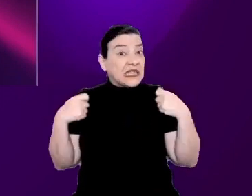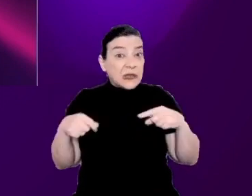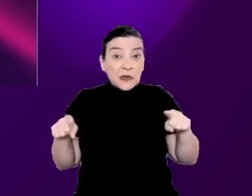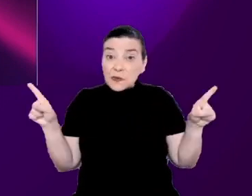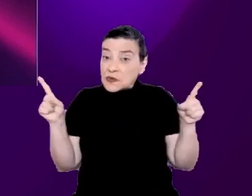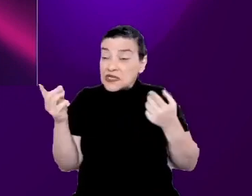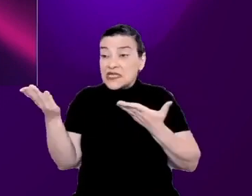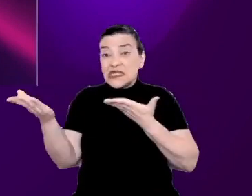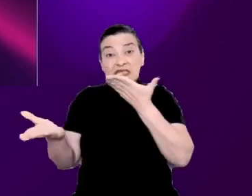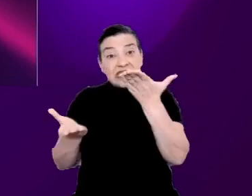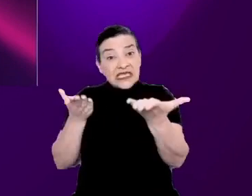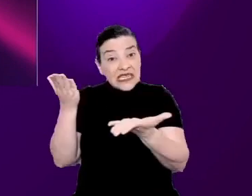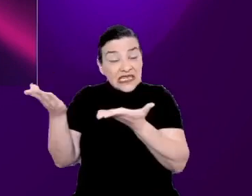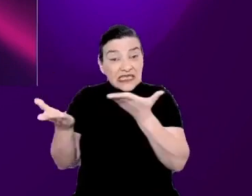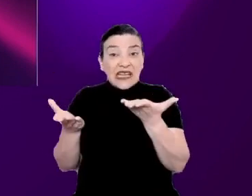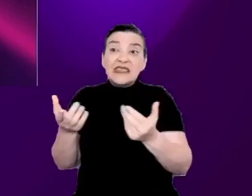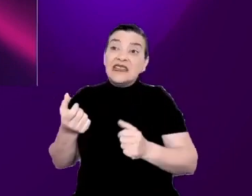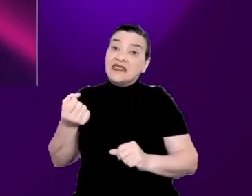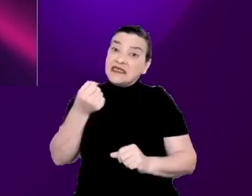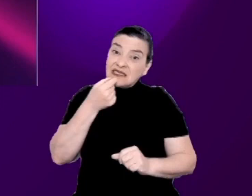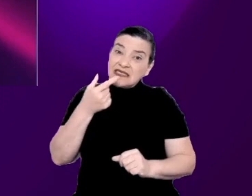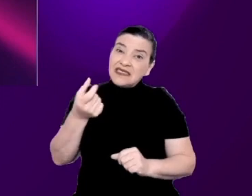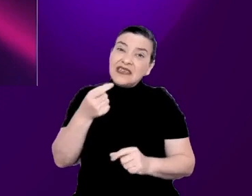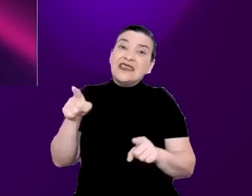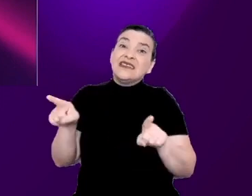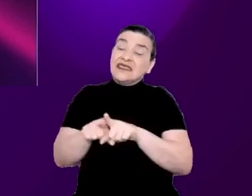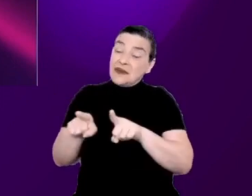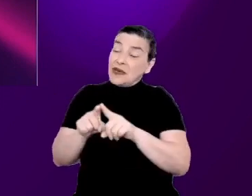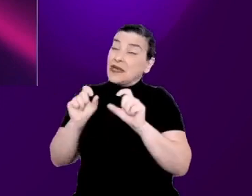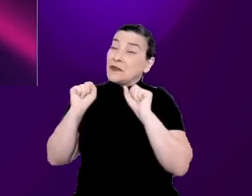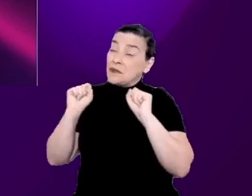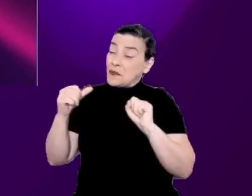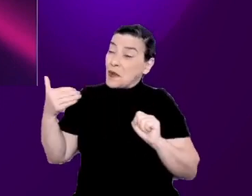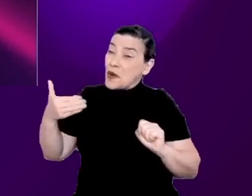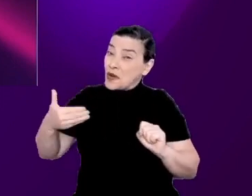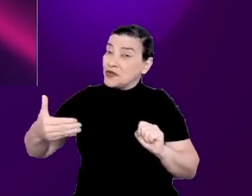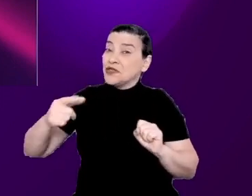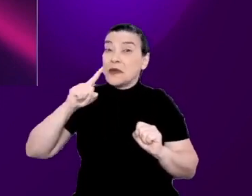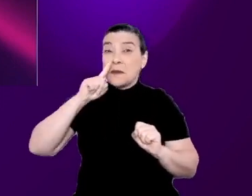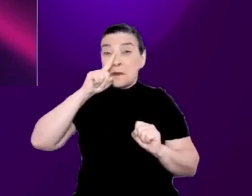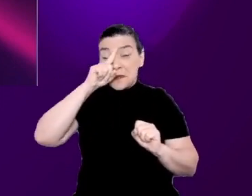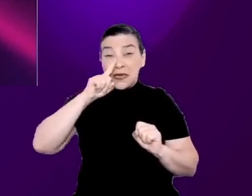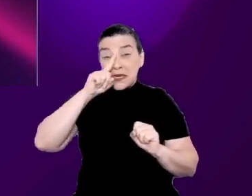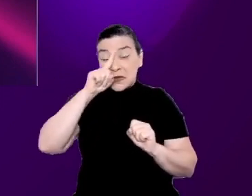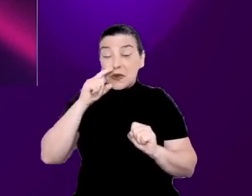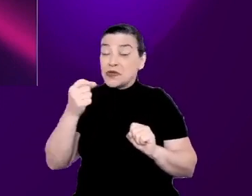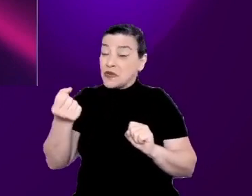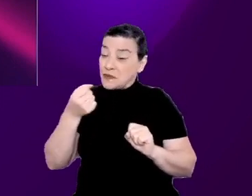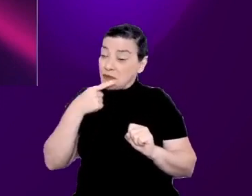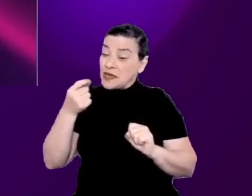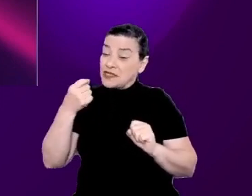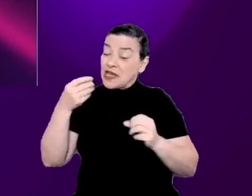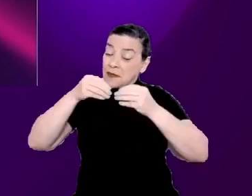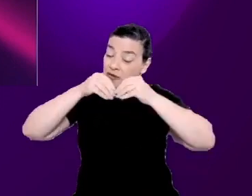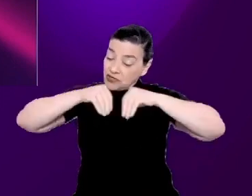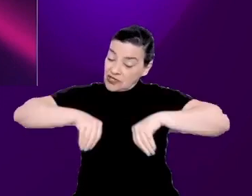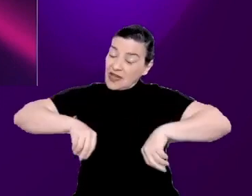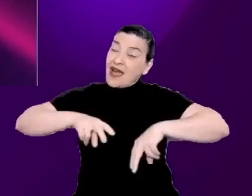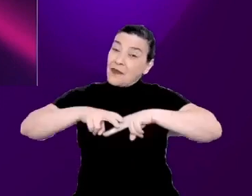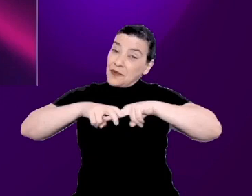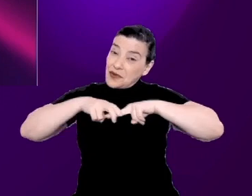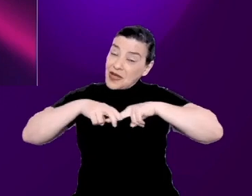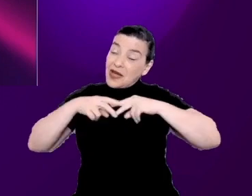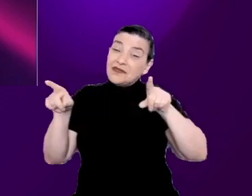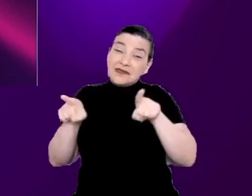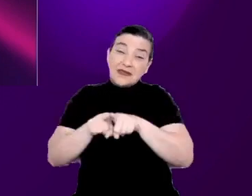ele está sendo tratado e ainda estou expondo ele a um risco de reações adversas e a trazer